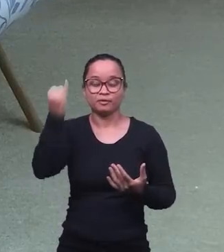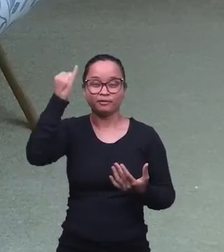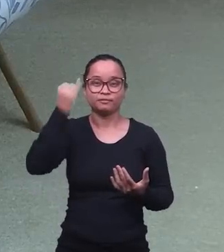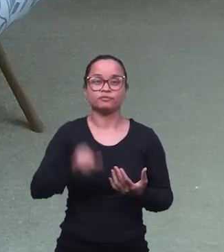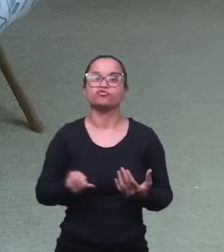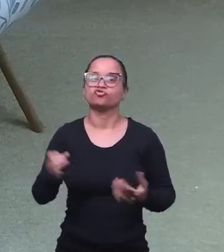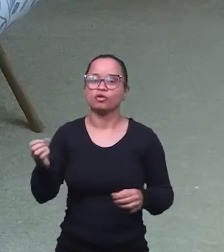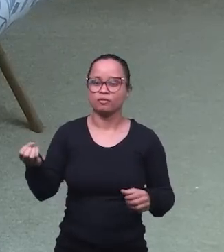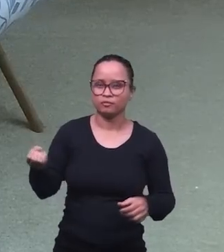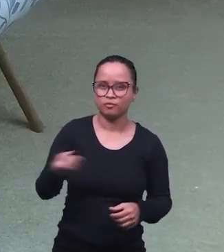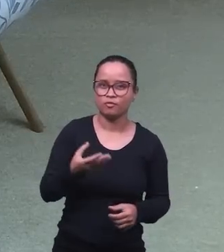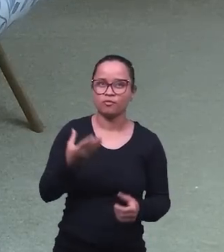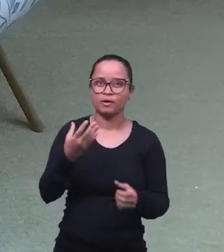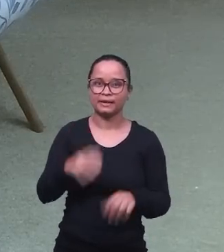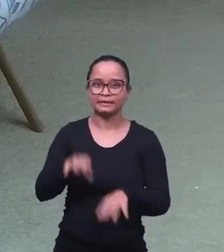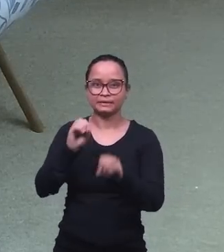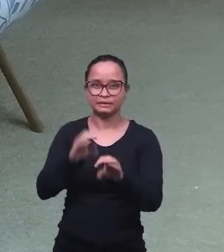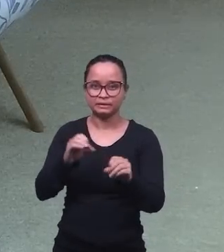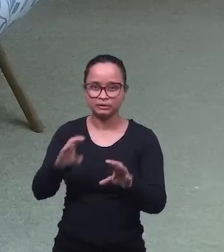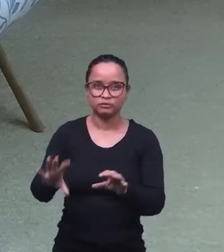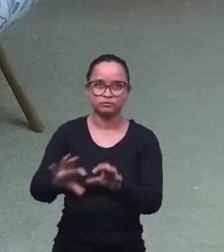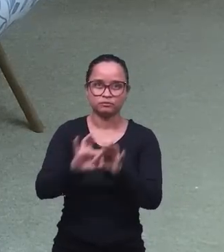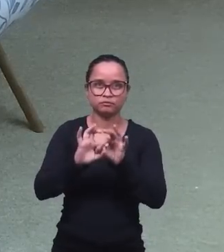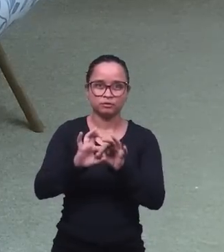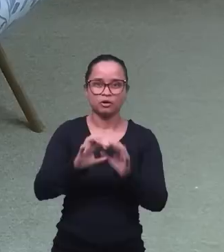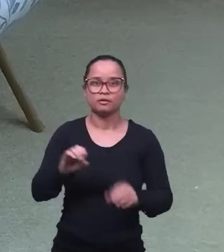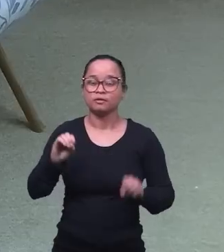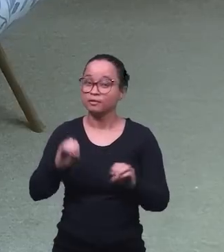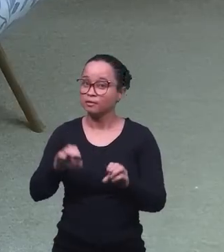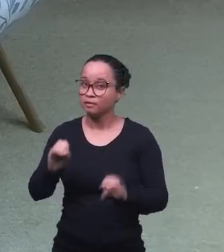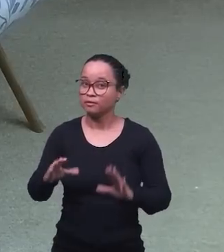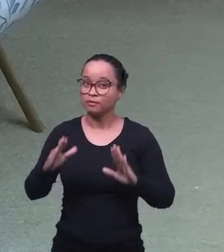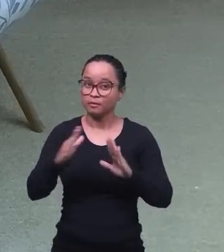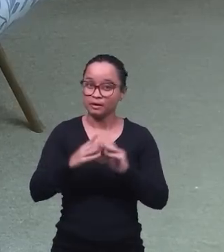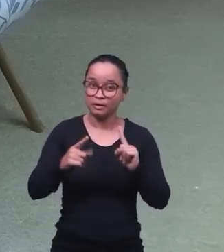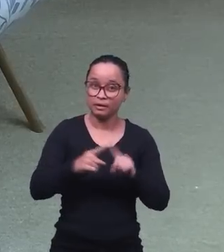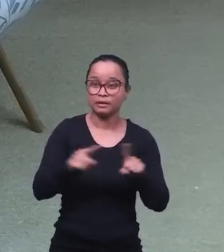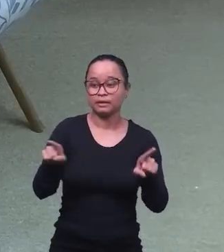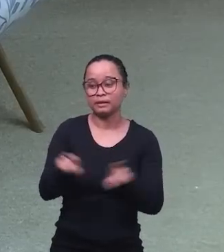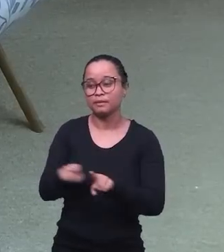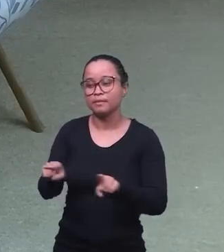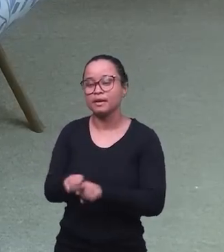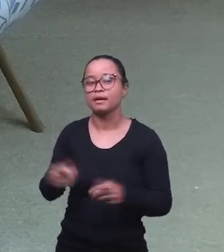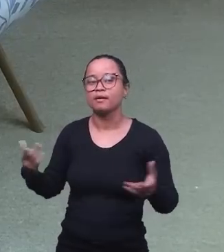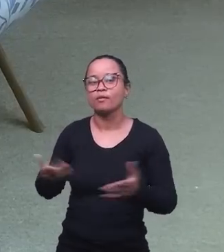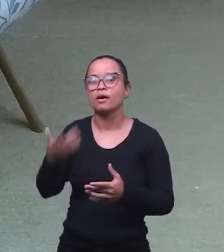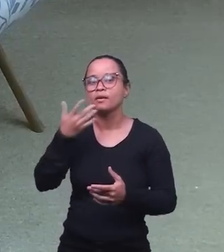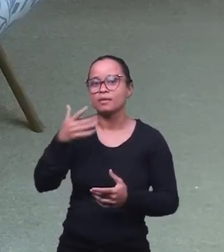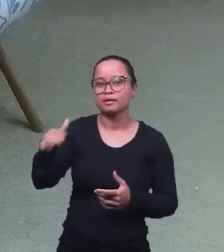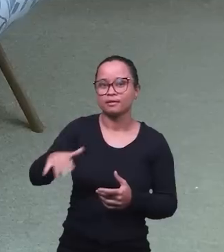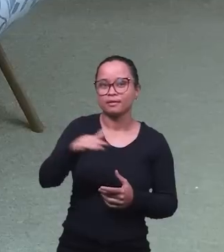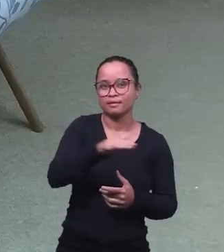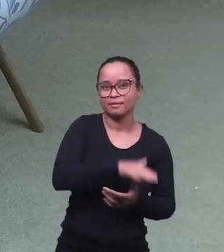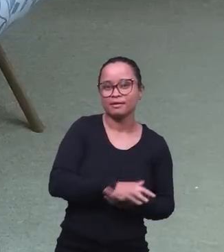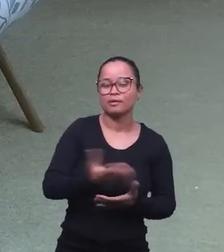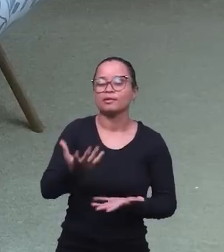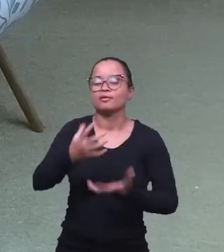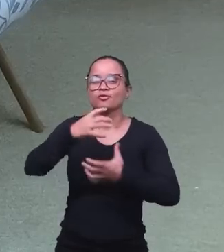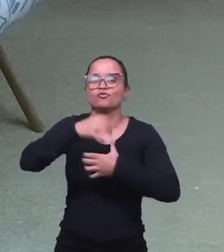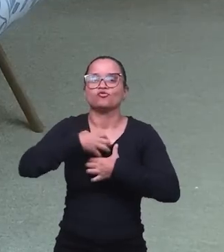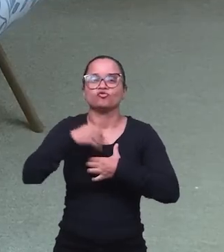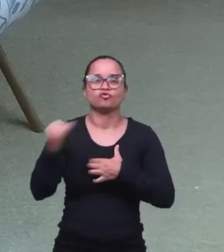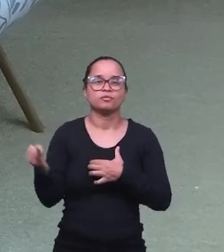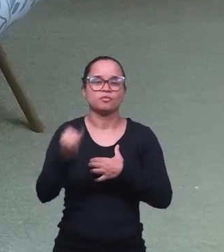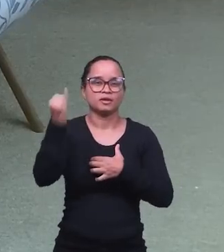nova dinâmica, né, o ensino unificado, tanto o mesmo ensino que tem sido passado para a igreja, está sendo passado para as crianças, né? Então elas estão se